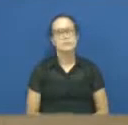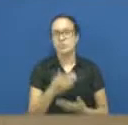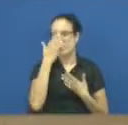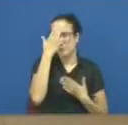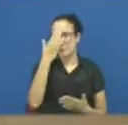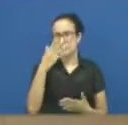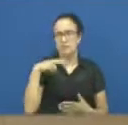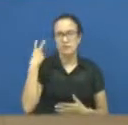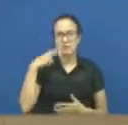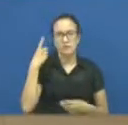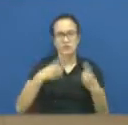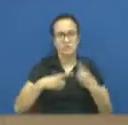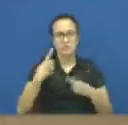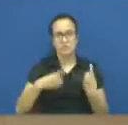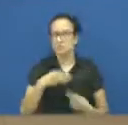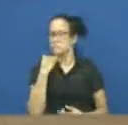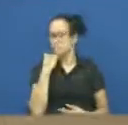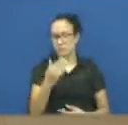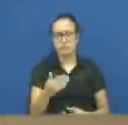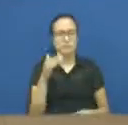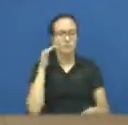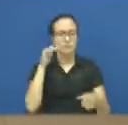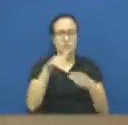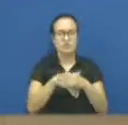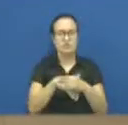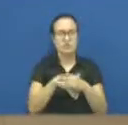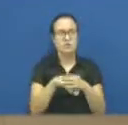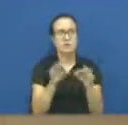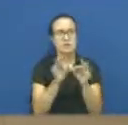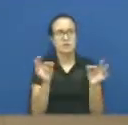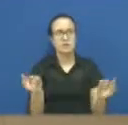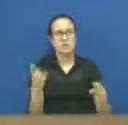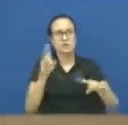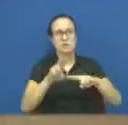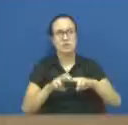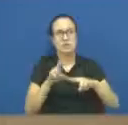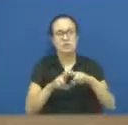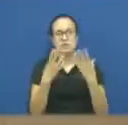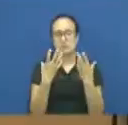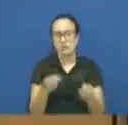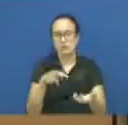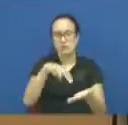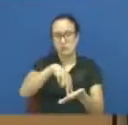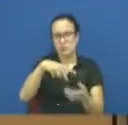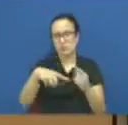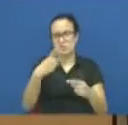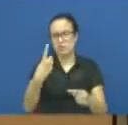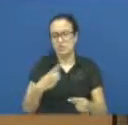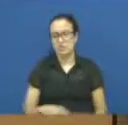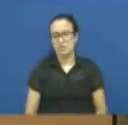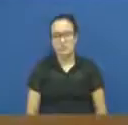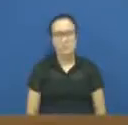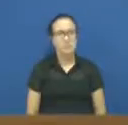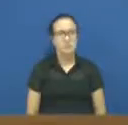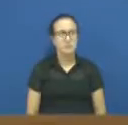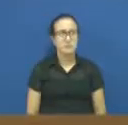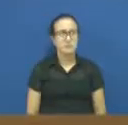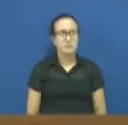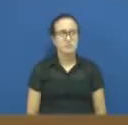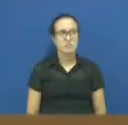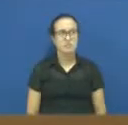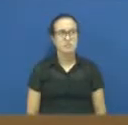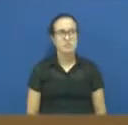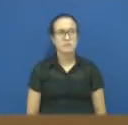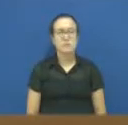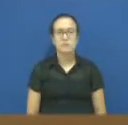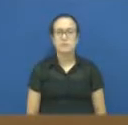discutir? Não havendo, o projeto vai à votação e a votação é simbólica. Sentados aprovam, os de pé rejeitam.